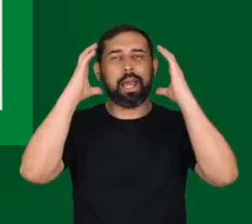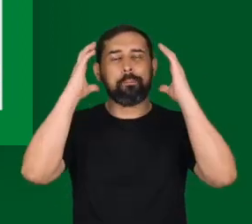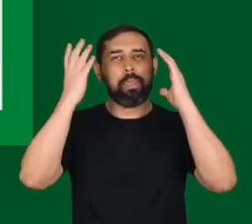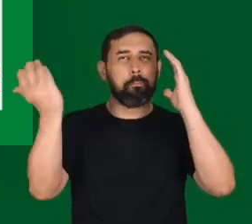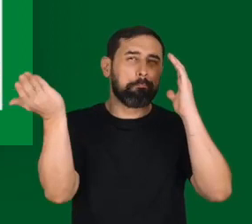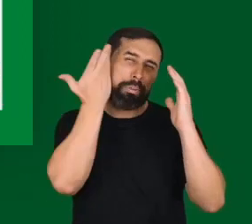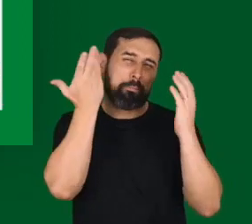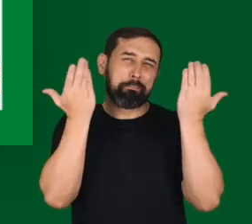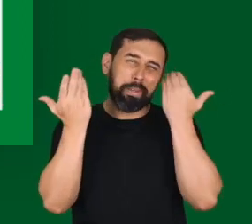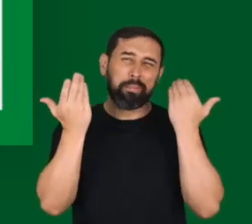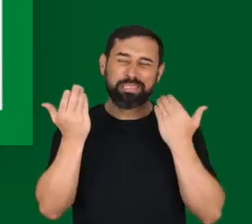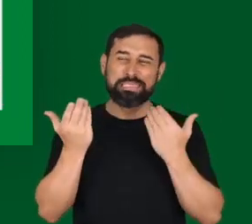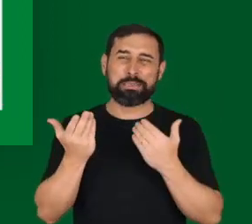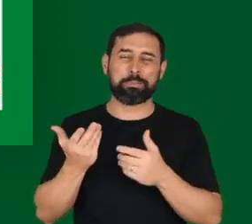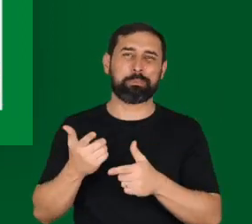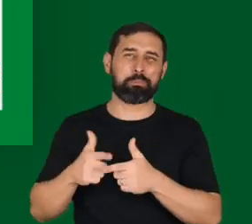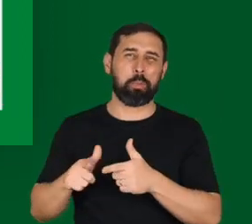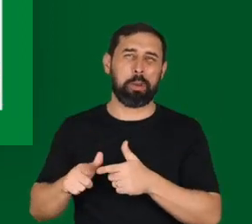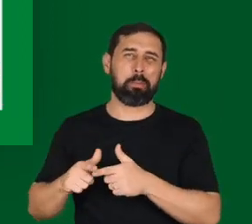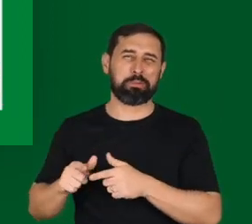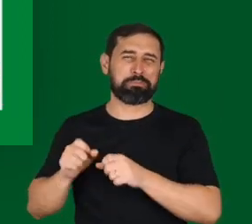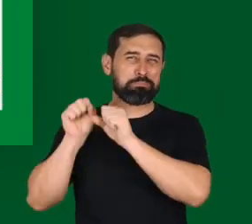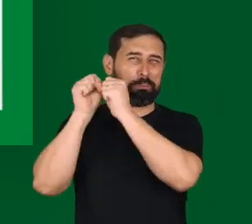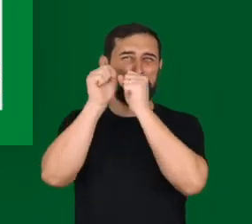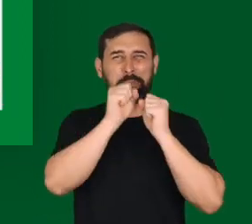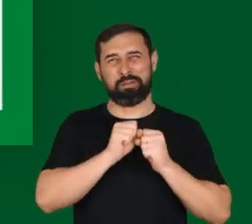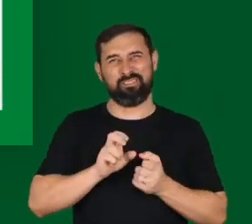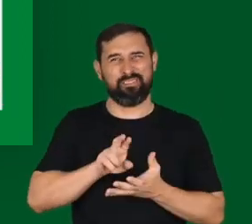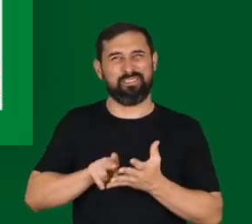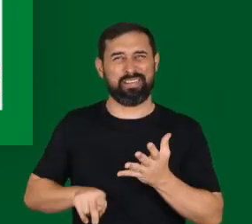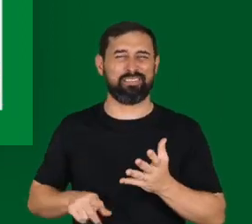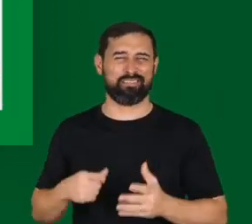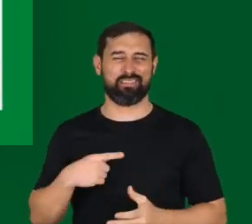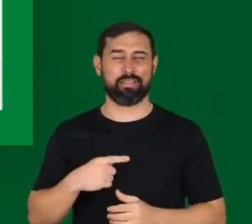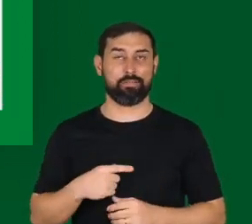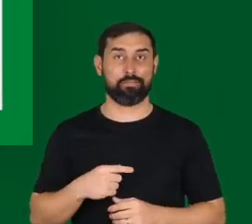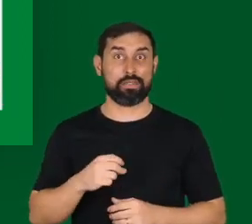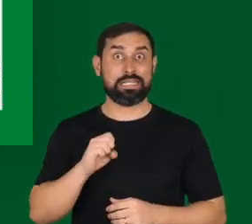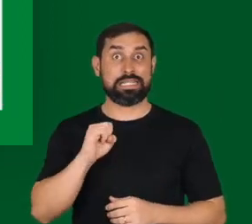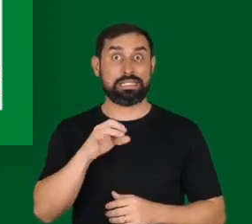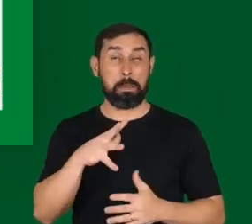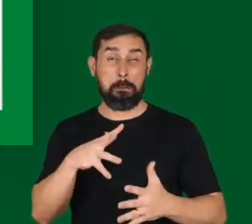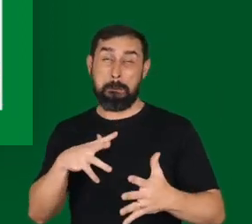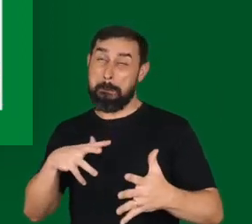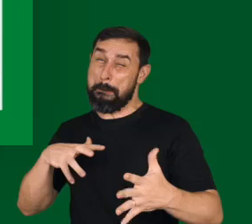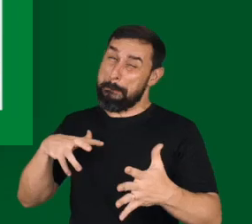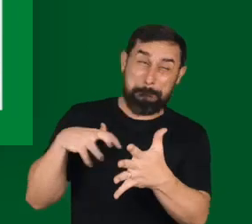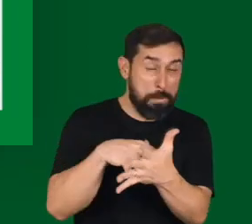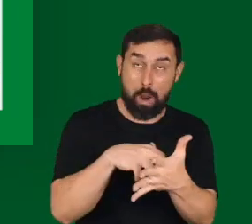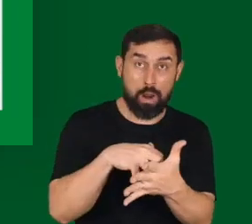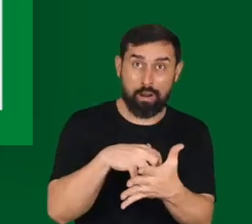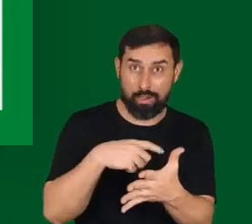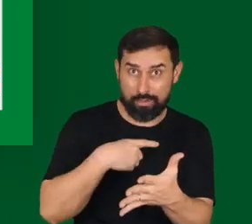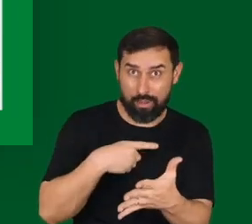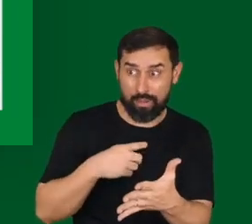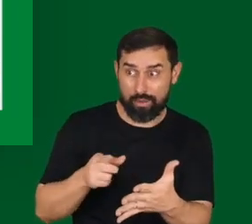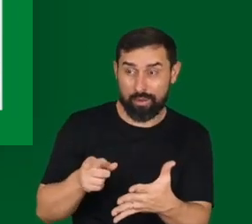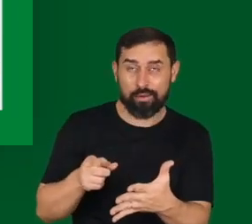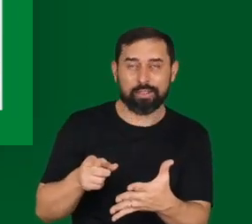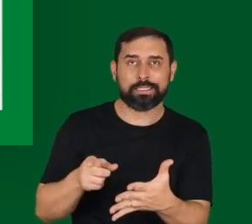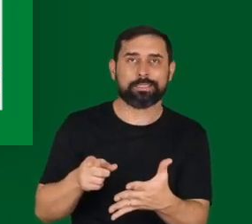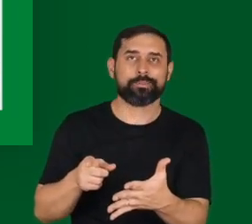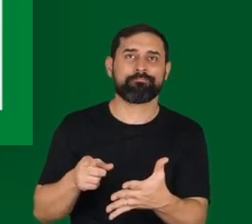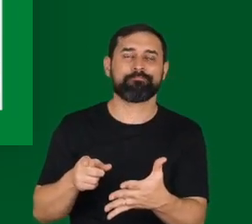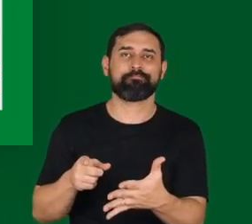pode encontrar aí aumento desse índice de lesões múltiplas. Então, quando eu tenho um impacto de energia,